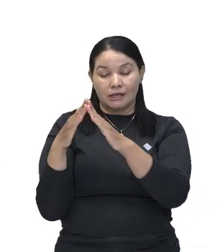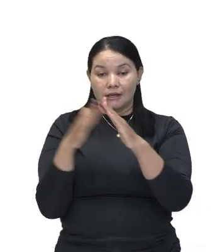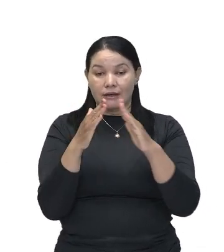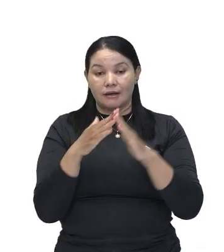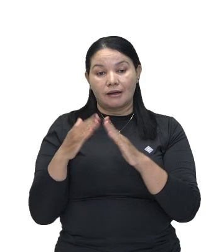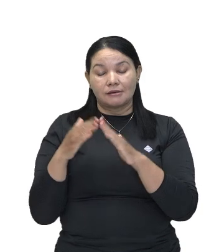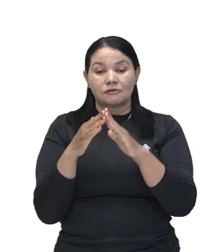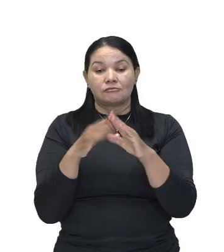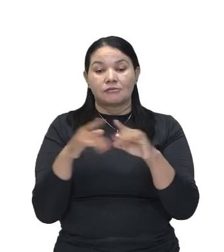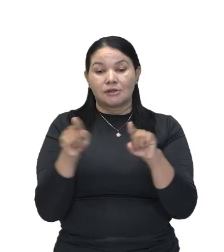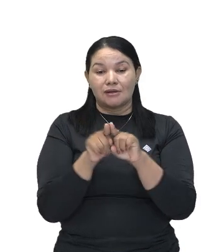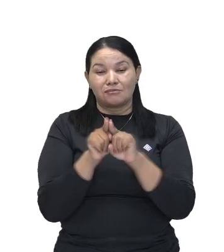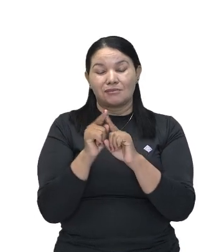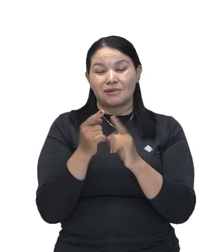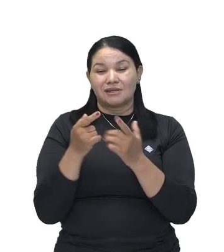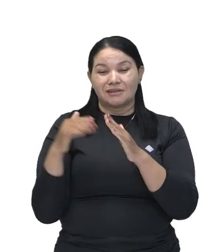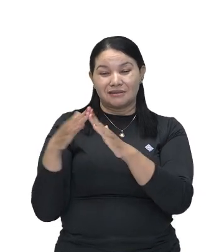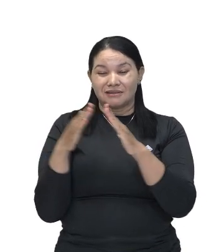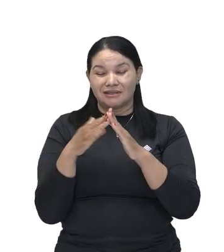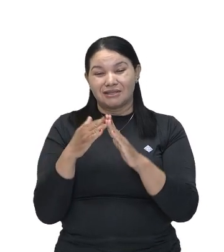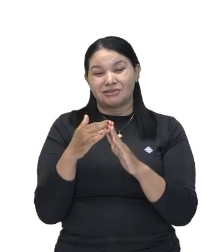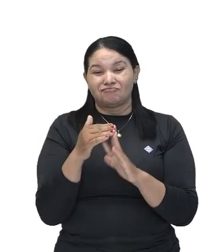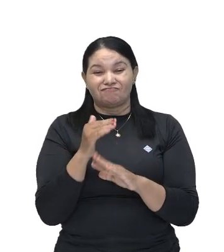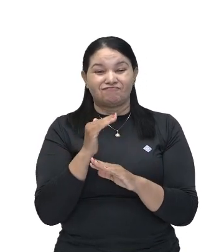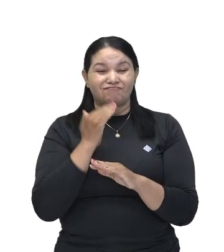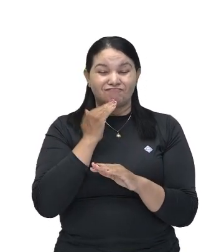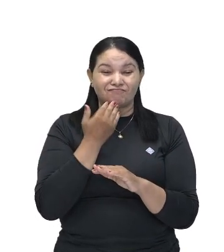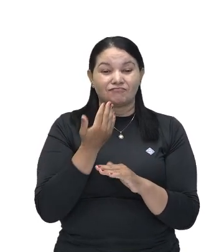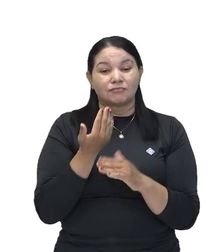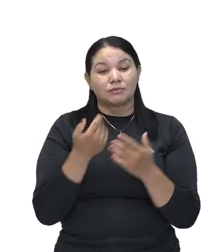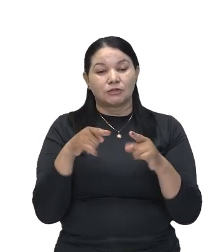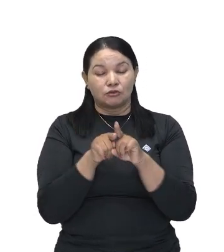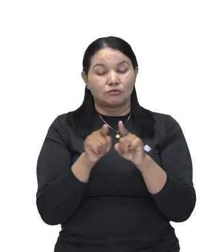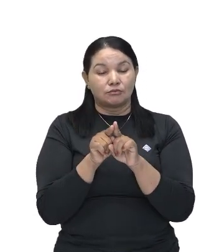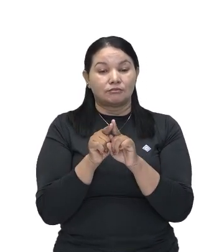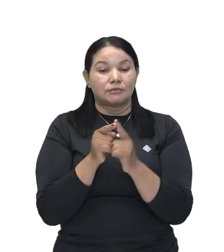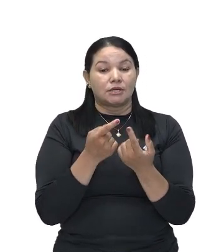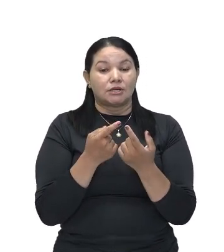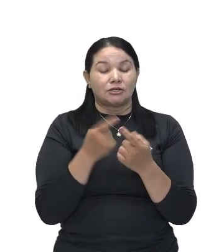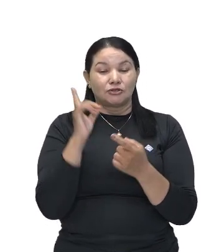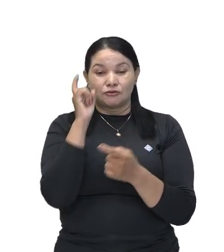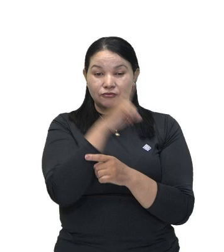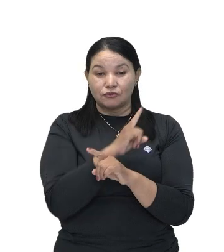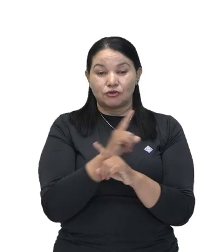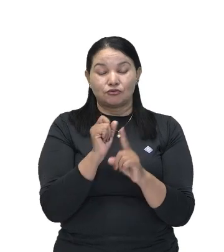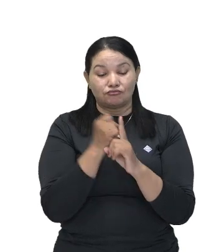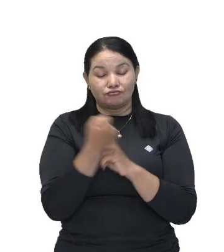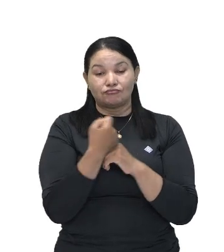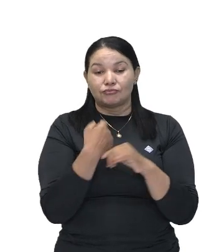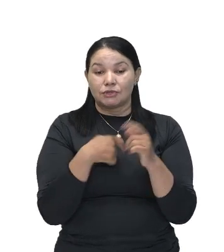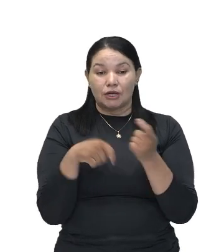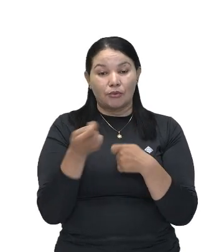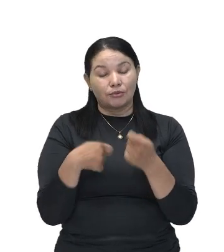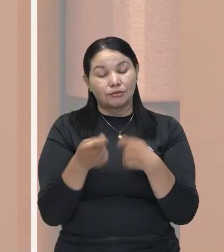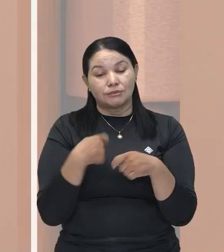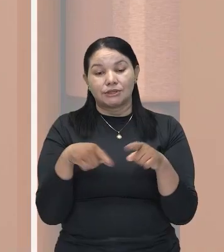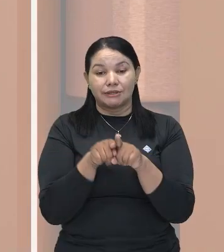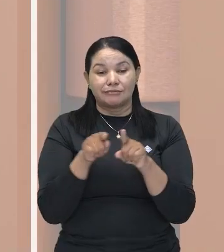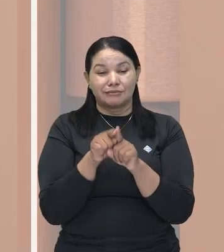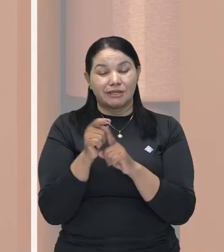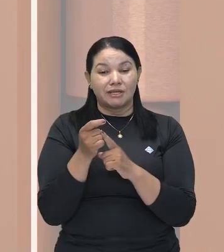moradias precárias. Então, é uma questão socioeconômica também lá na Argentina, a questão